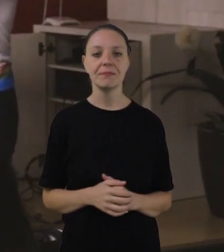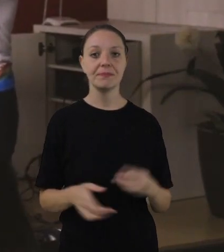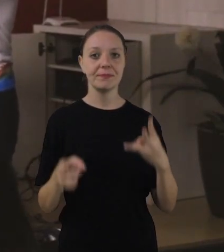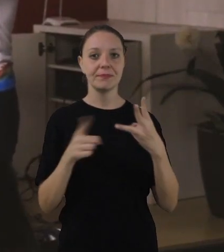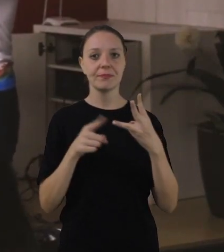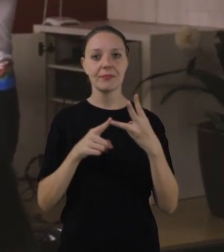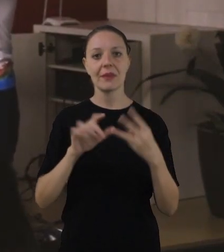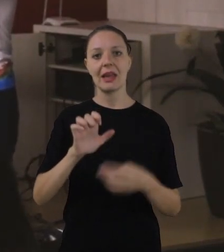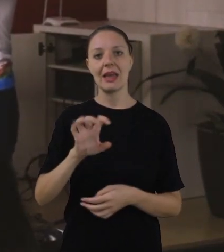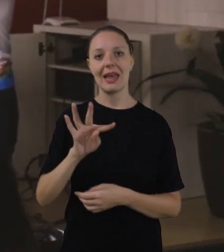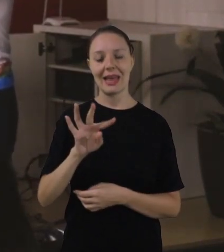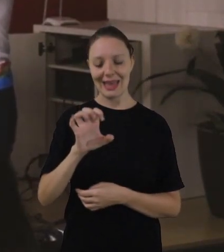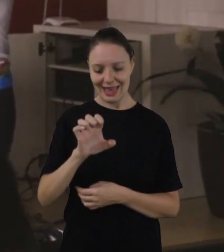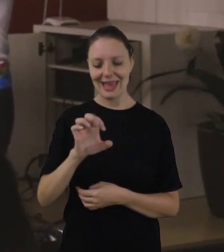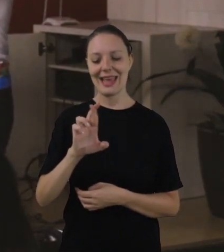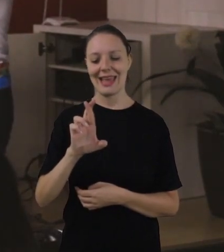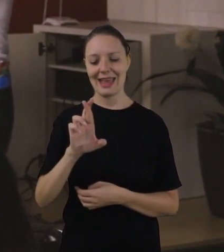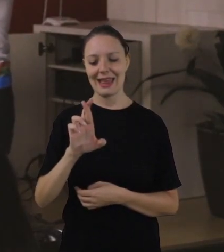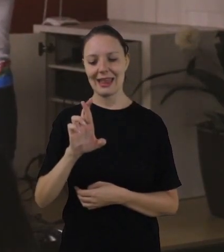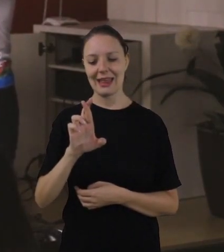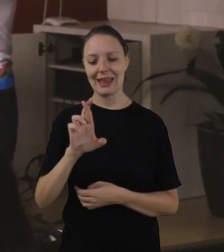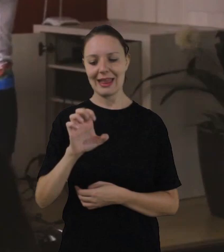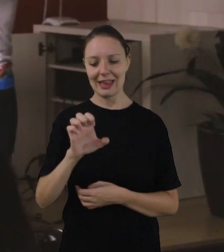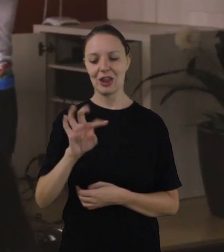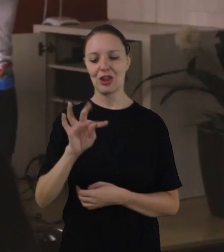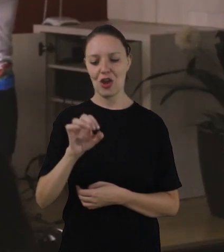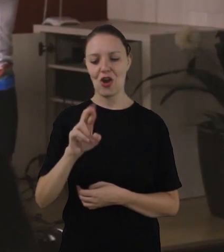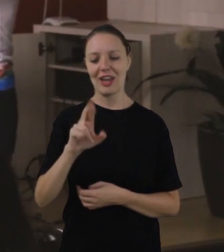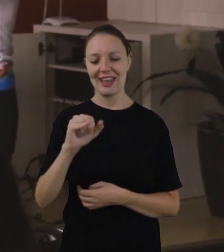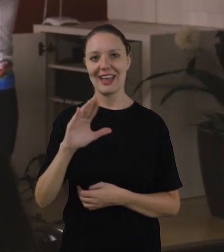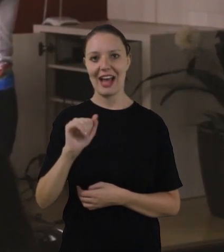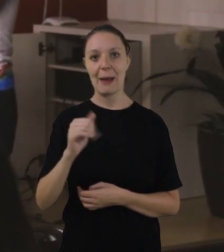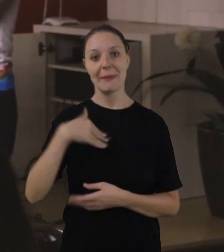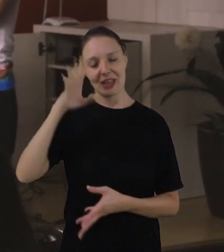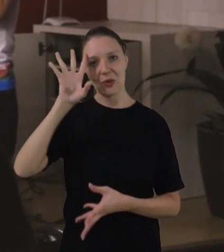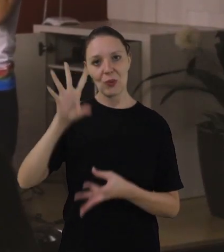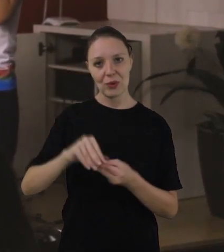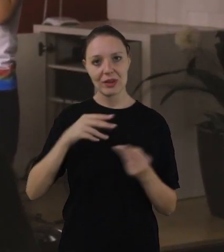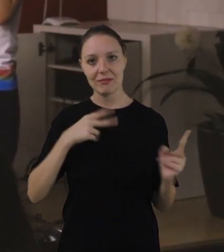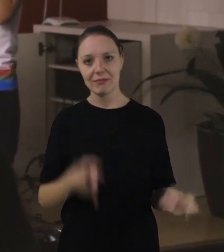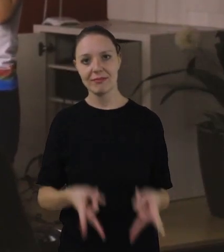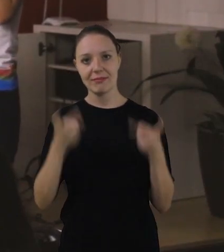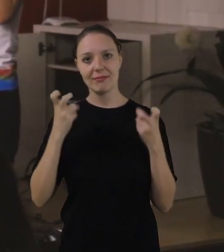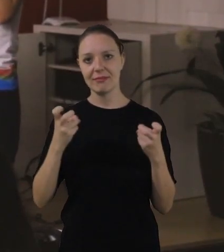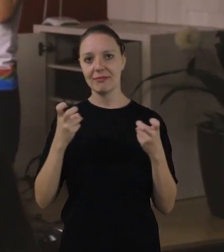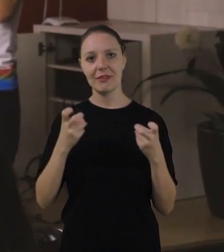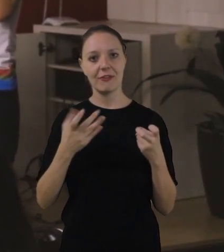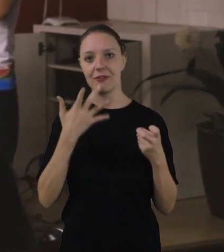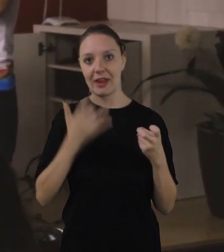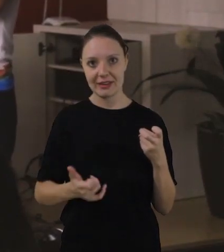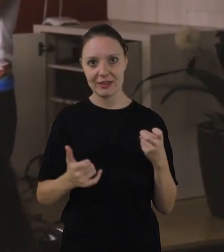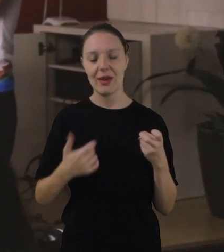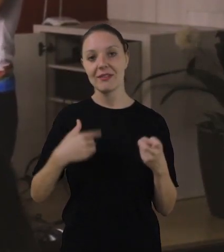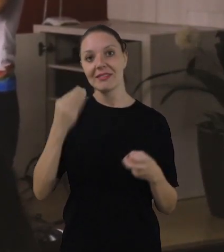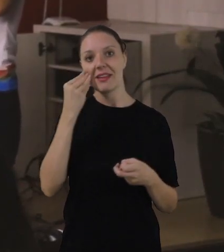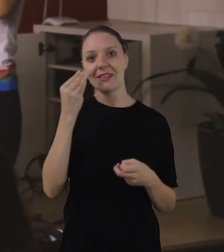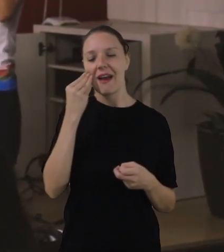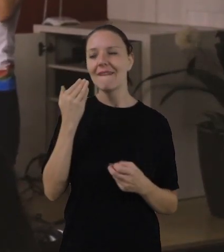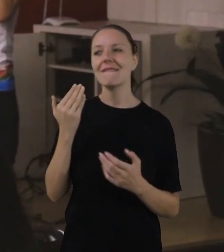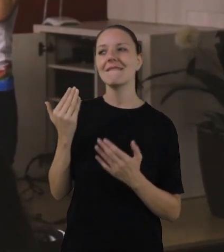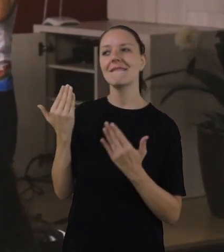E a retórica, para aprendermos a expressar as nossas percepções e conclusões de forma persuasiva. Então, você